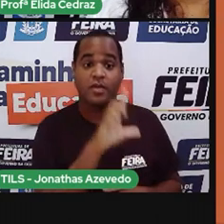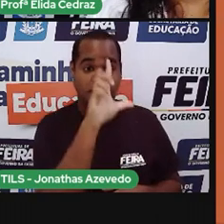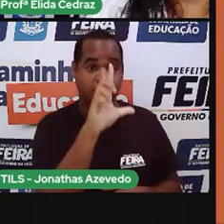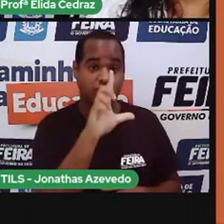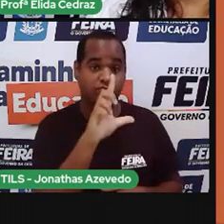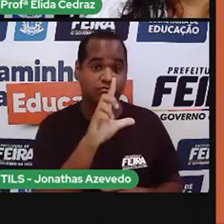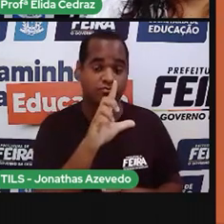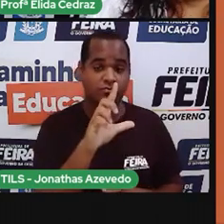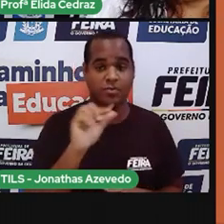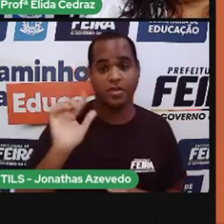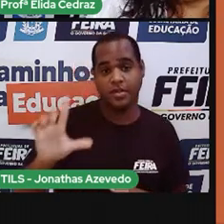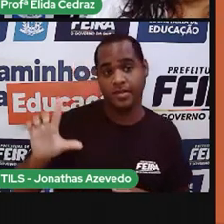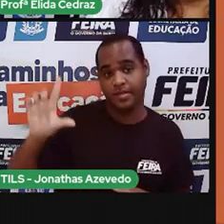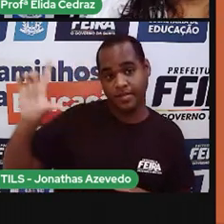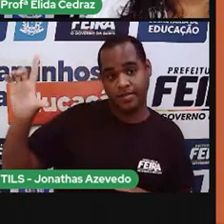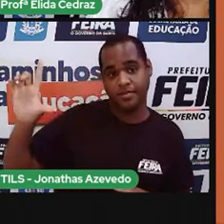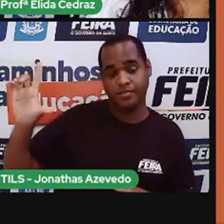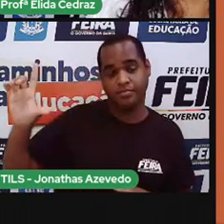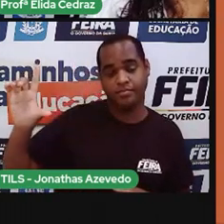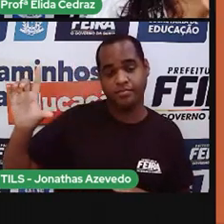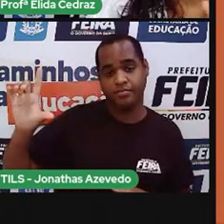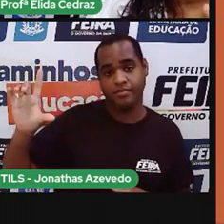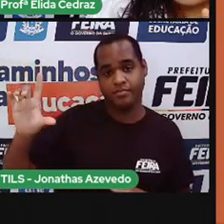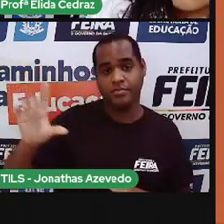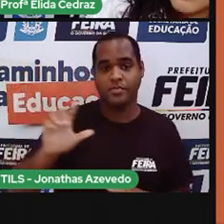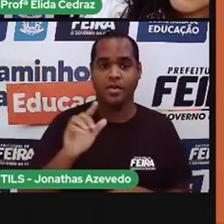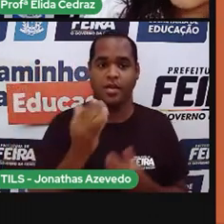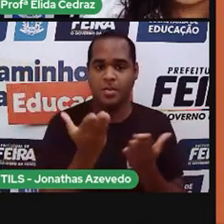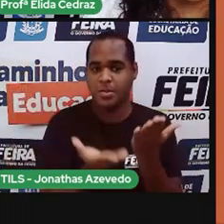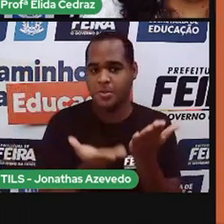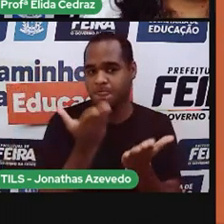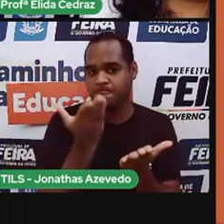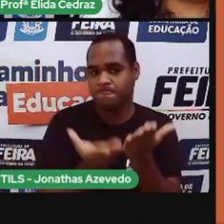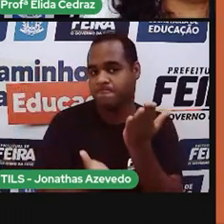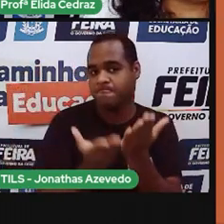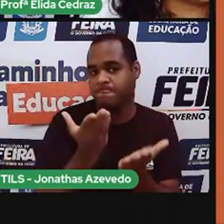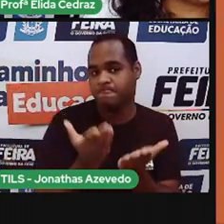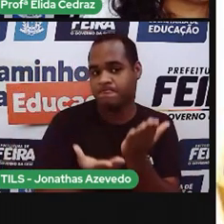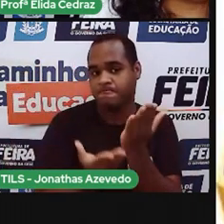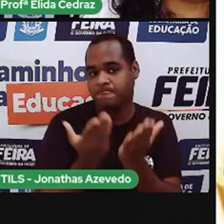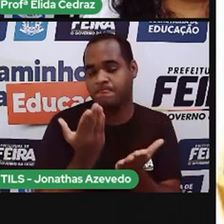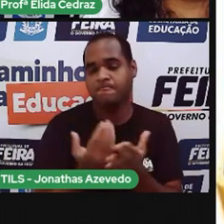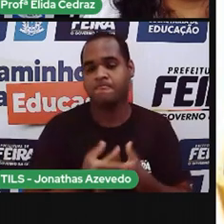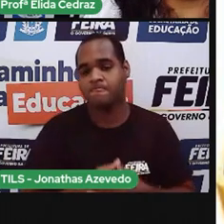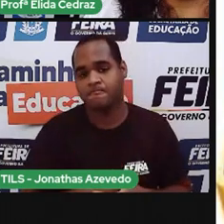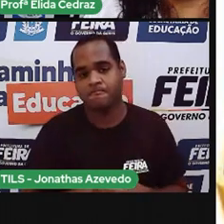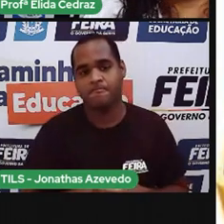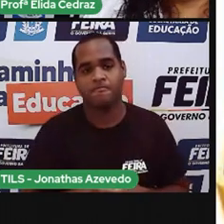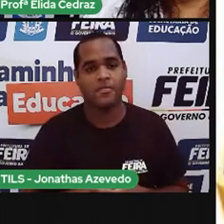Litro, no litro, coisas que são no quilo,